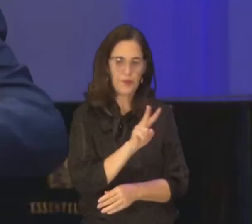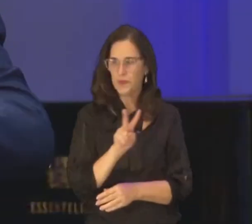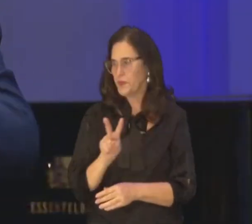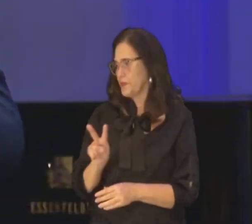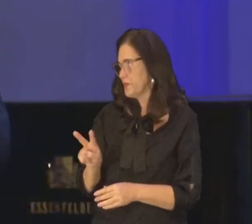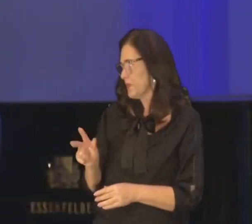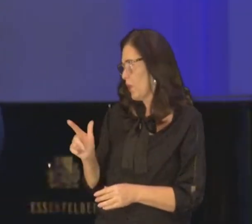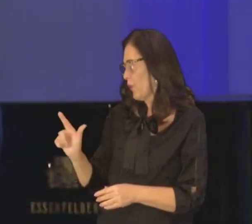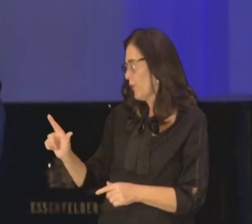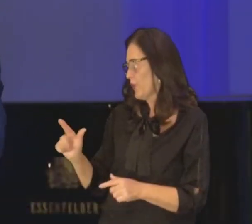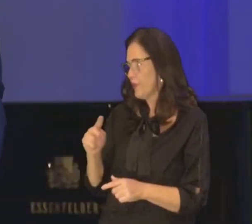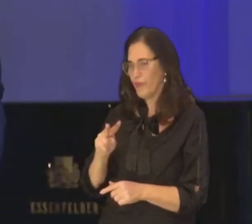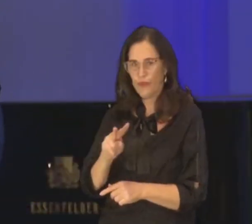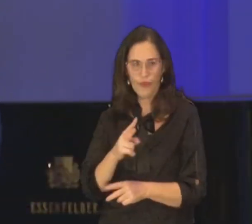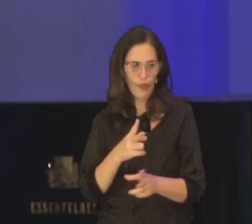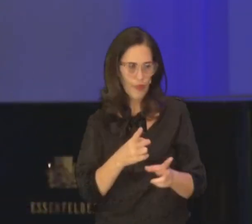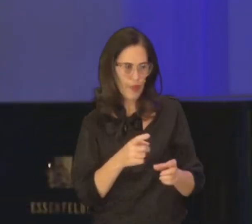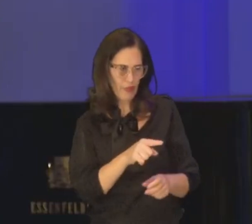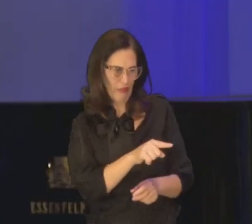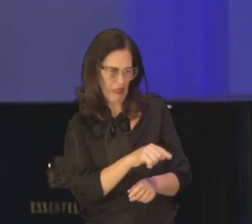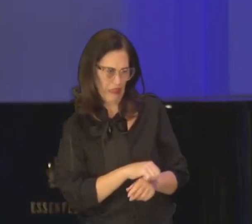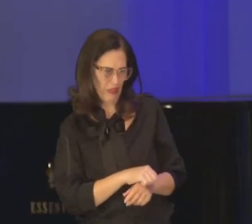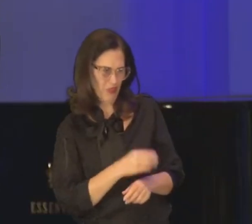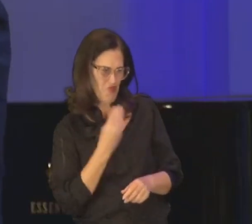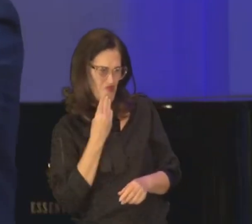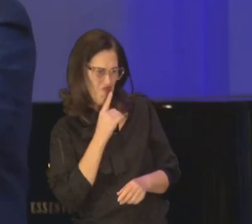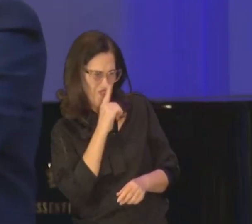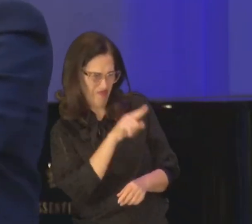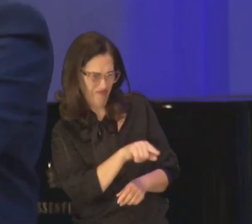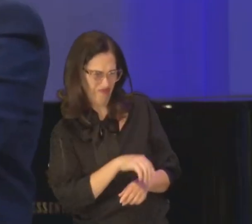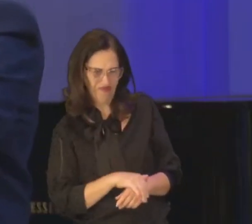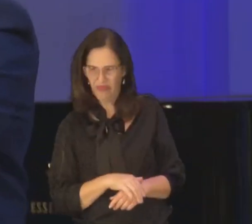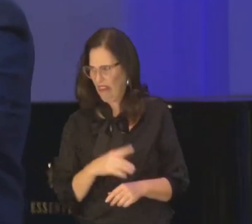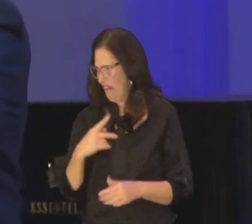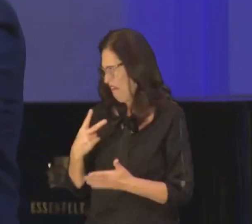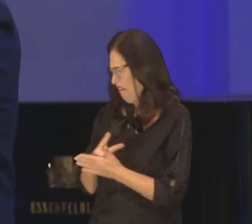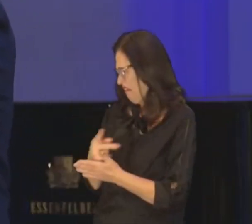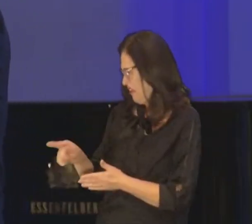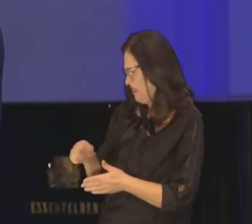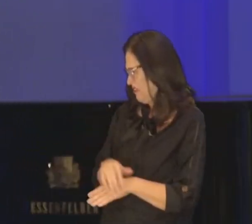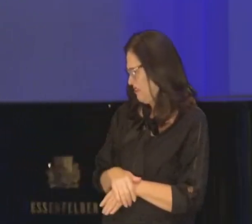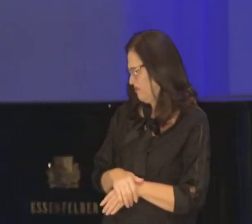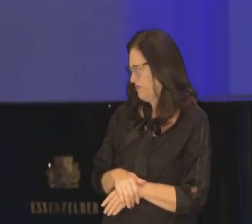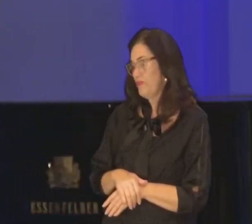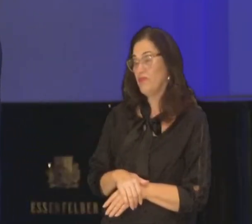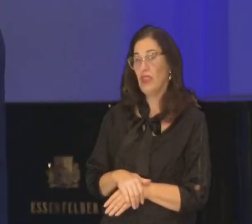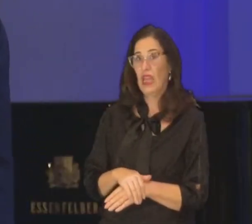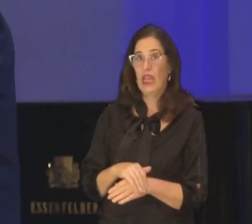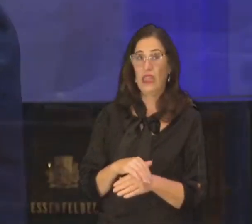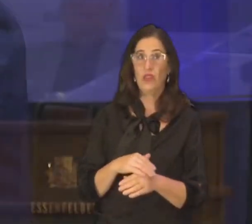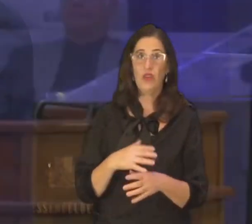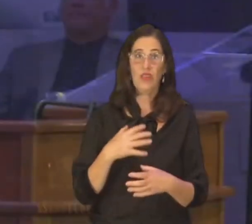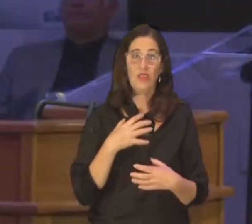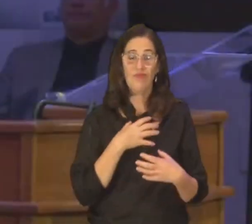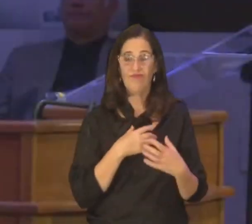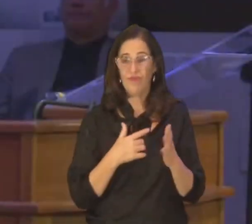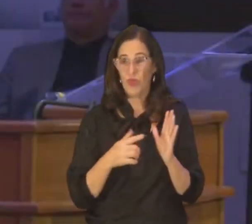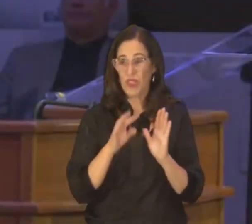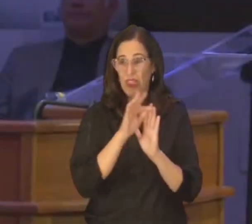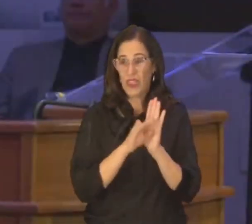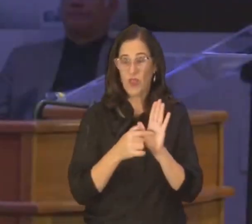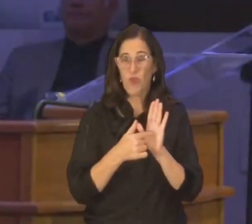nós começaremos a ver e a perceber os defeitos, e aí nós iremos, conforme o texto nos